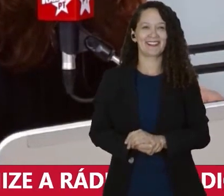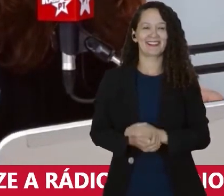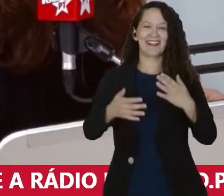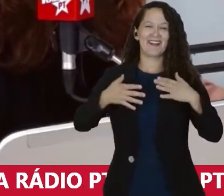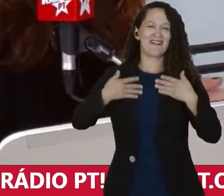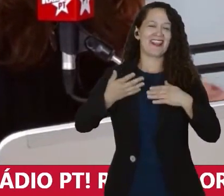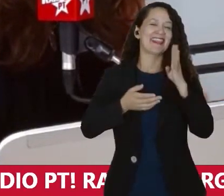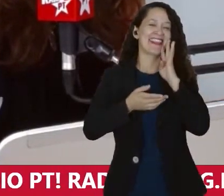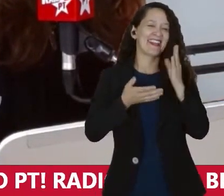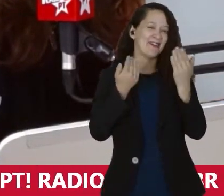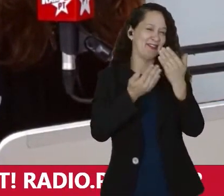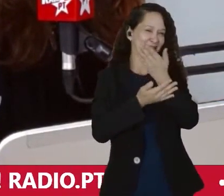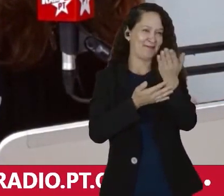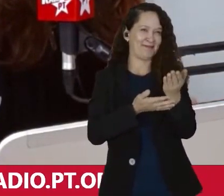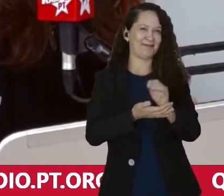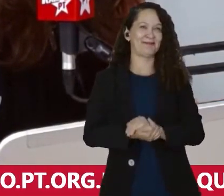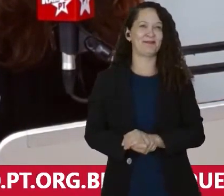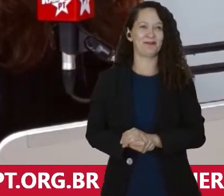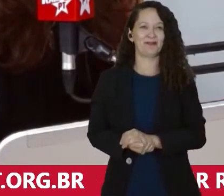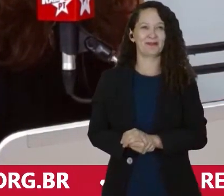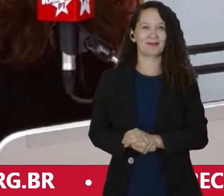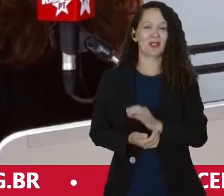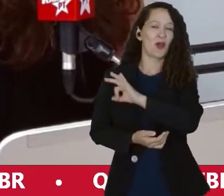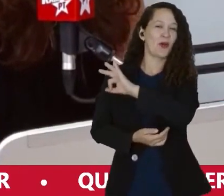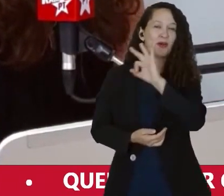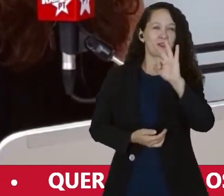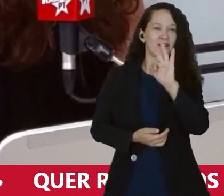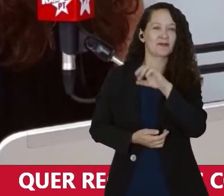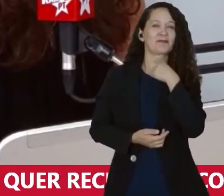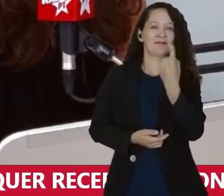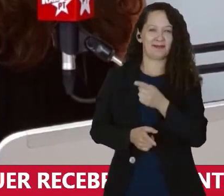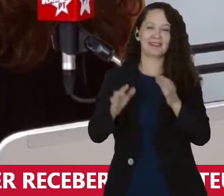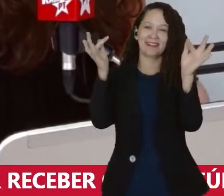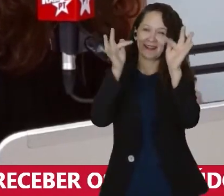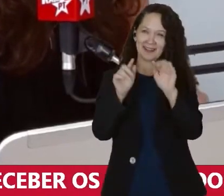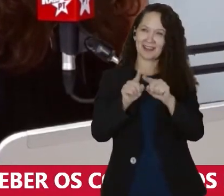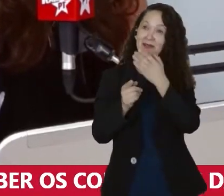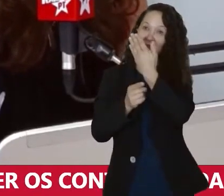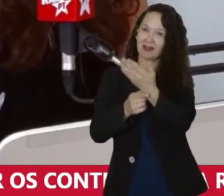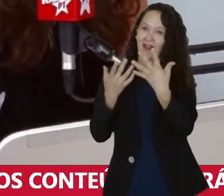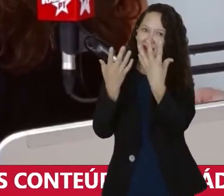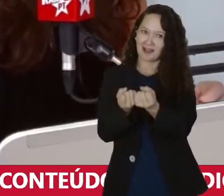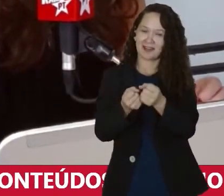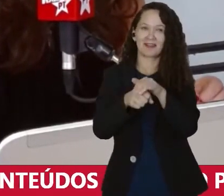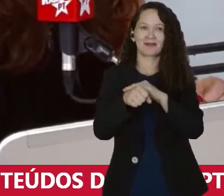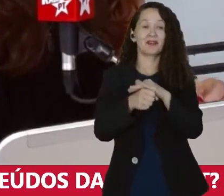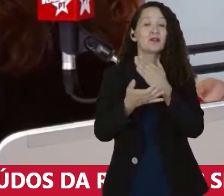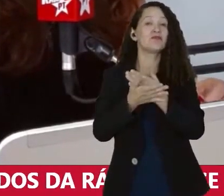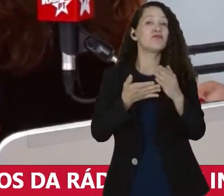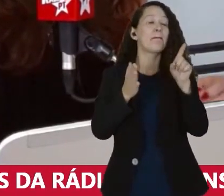Muito bacana poder bater um papo com vocês. Aqui com vocês. Ótimo, a gente está muito feliz também que vocês estejam aqui com a gente. Eu queria